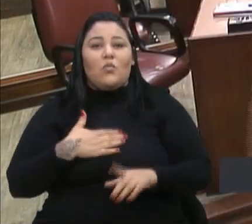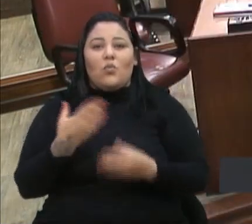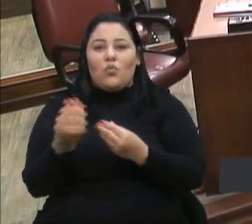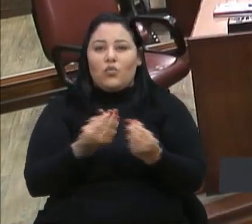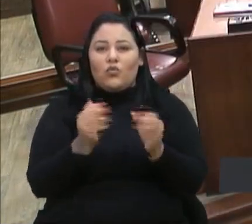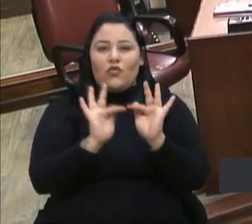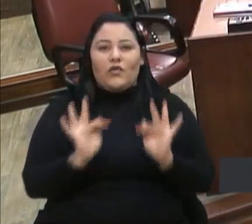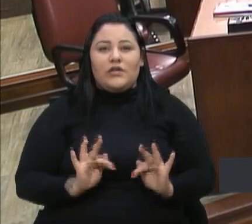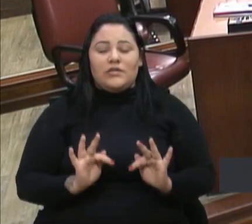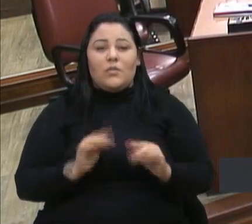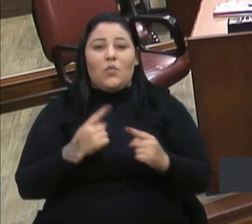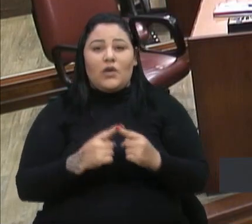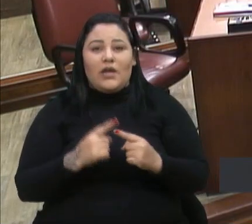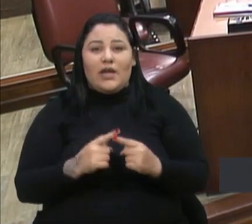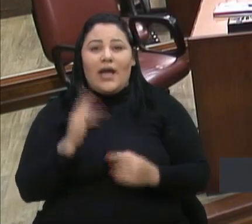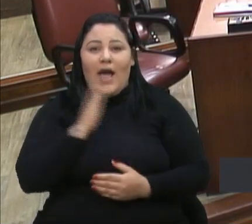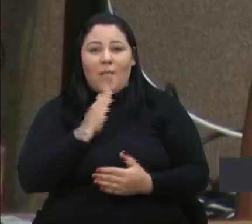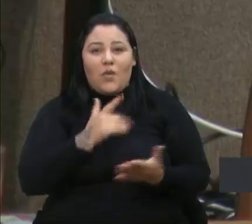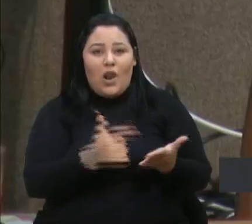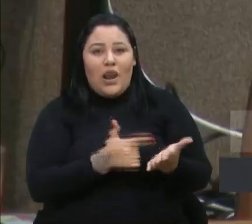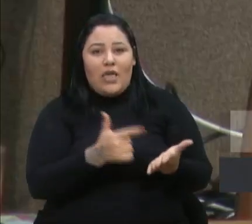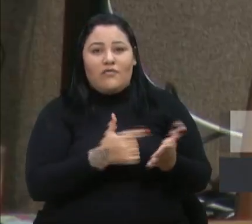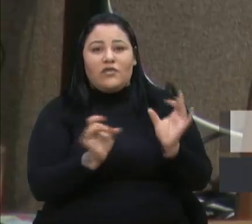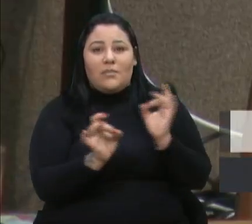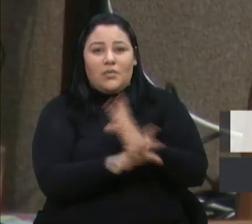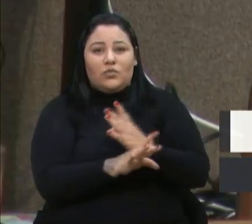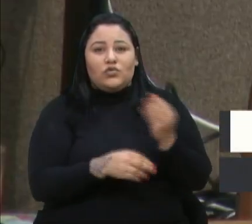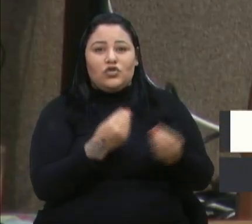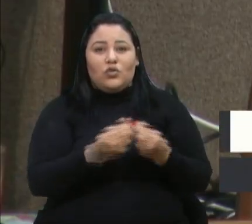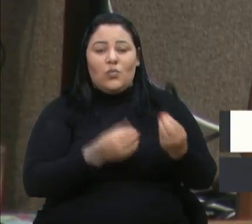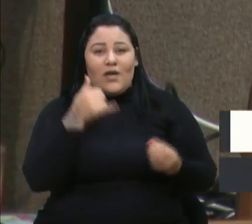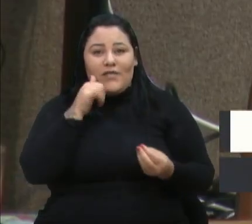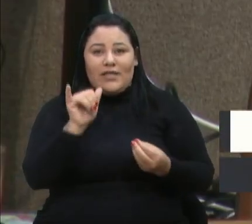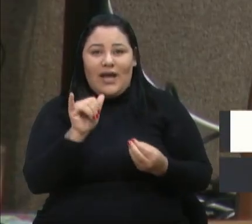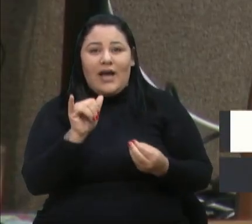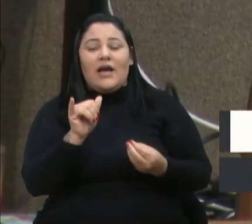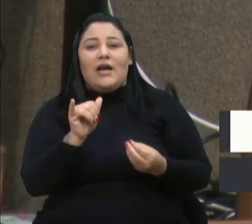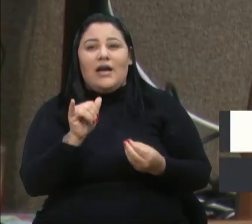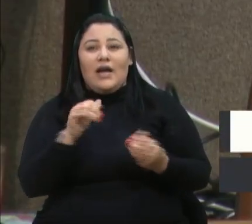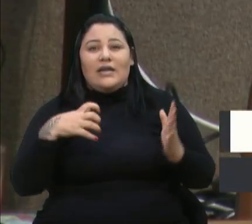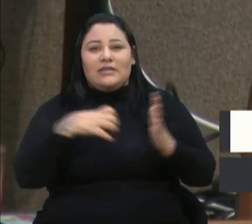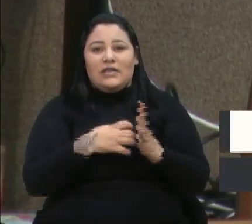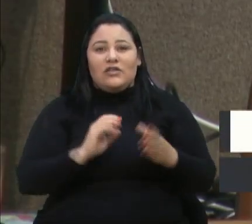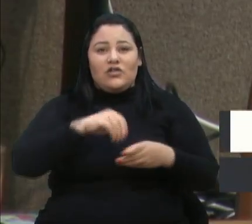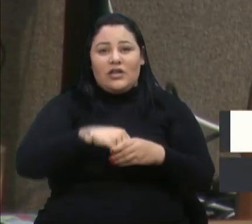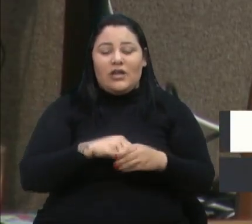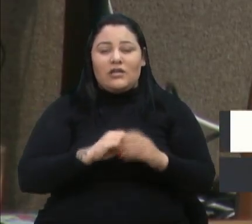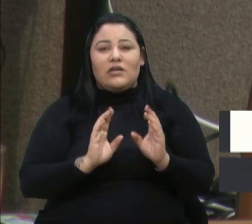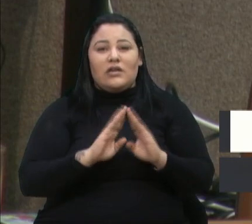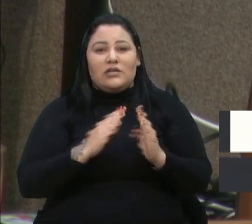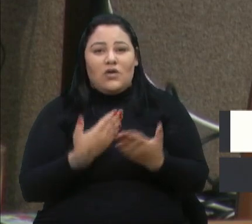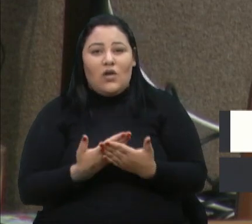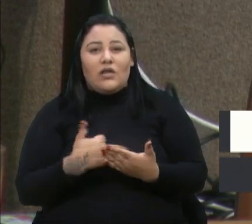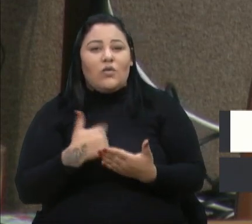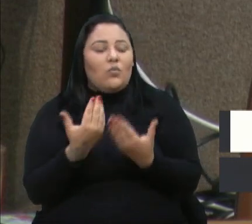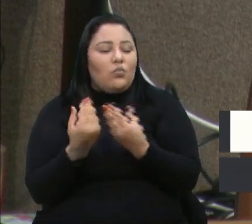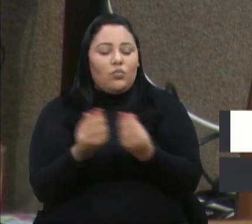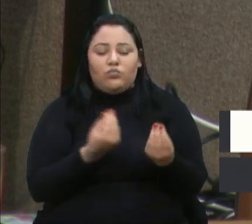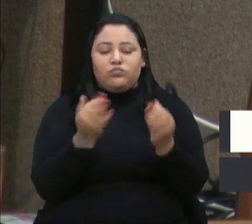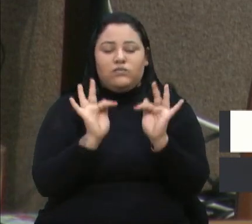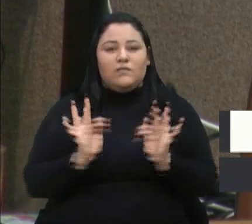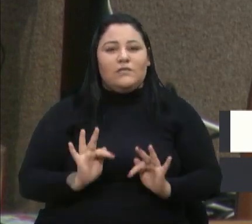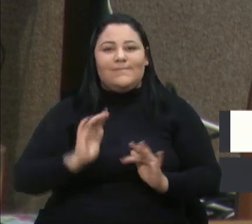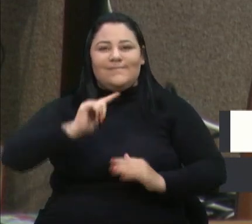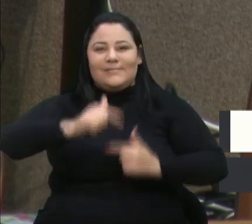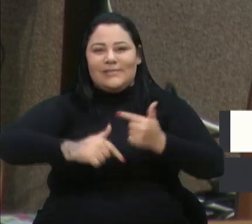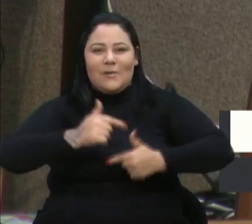nossa cartilha de procedimentos de segurança nas escolas. E o que eu fico muito contente é esse trabalho de levar